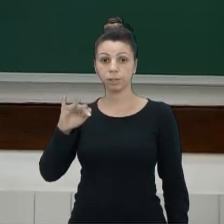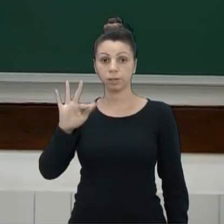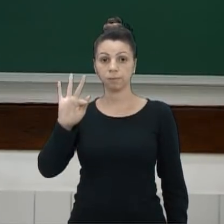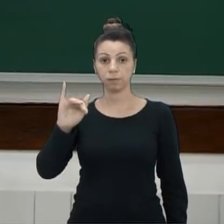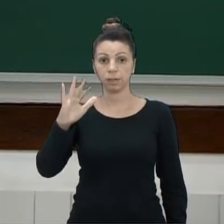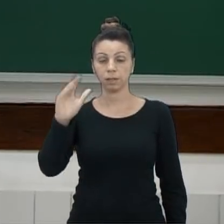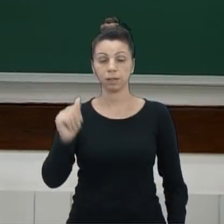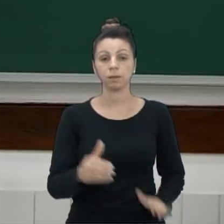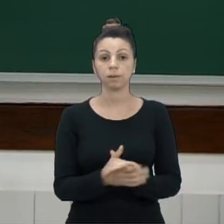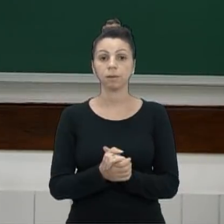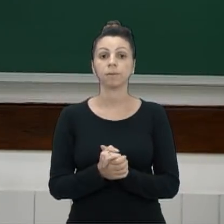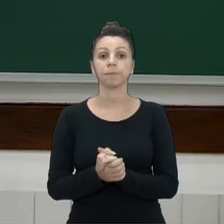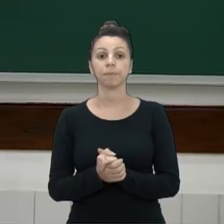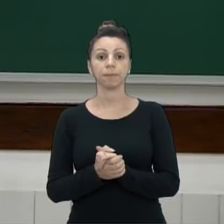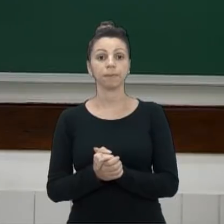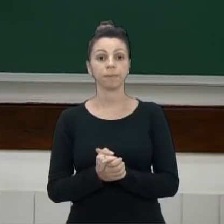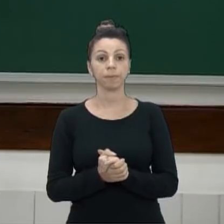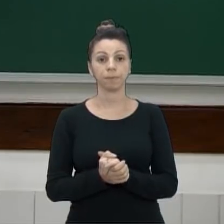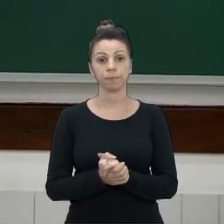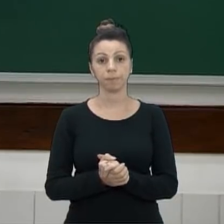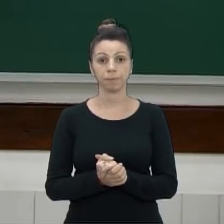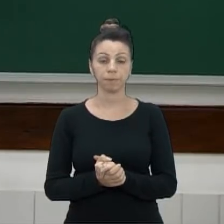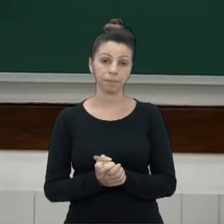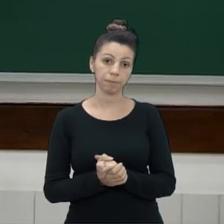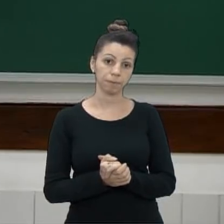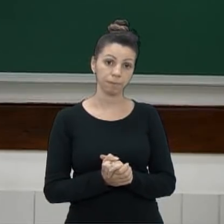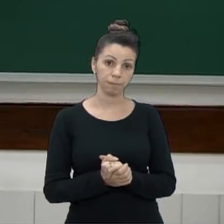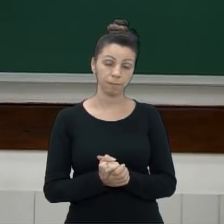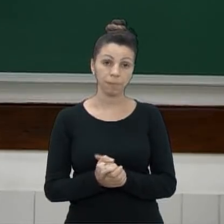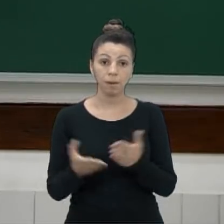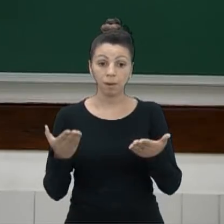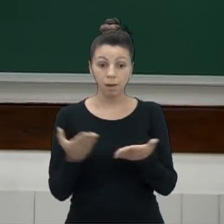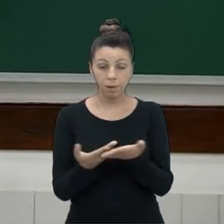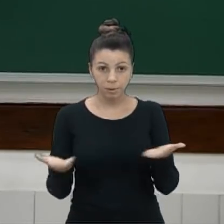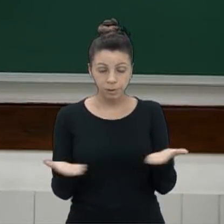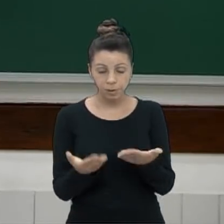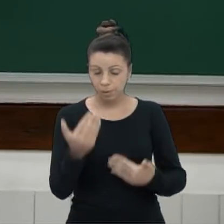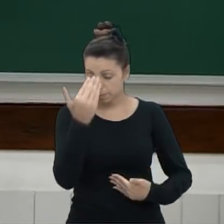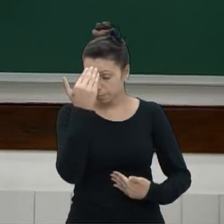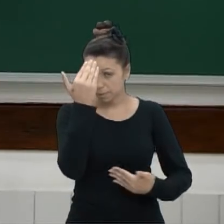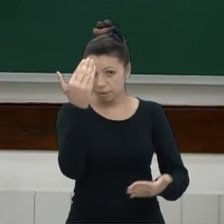aquela plataforma. Bom, essa foi a nossa aula de hoje. Muito